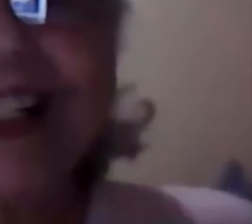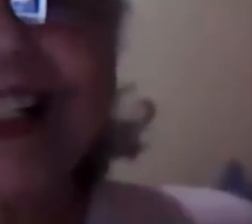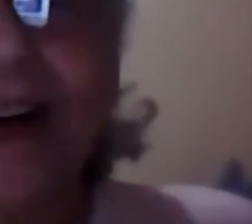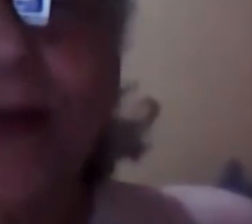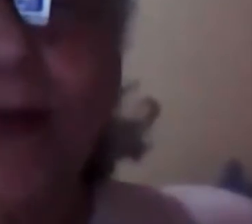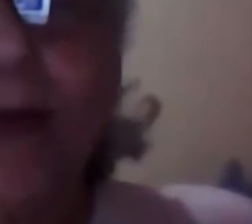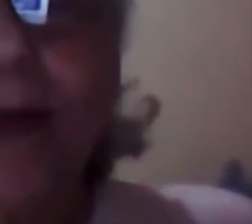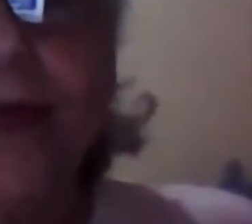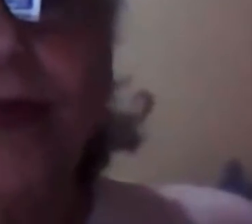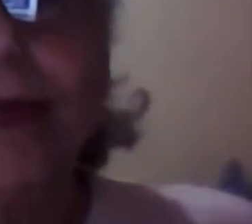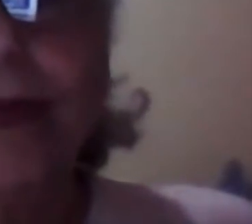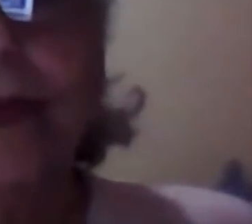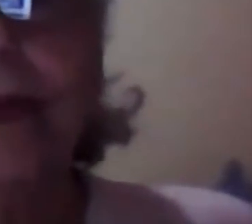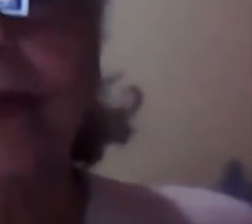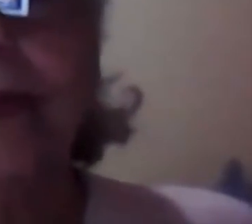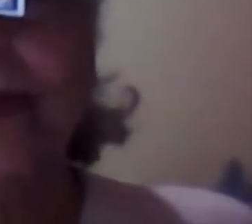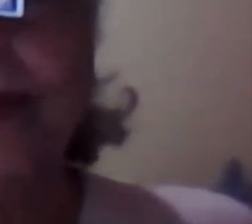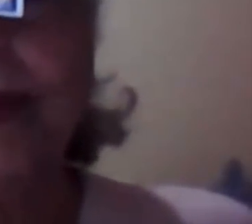Criação.